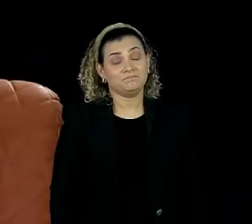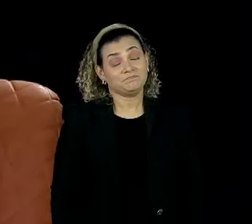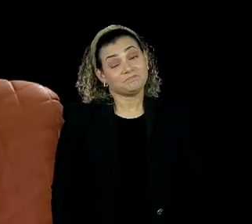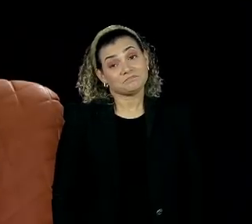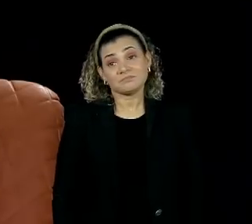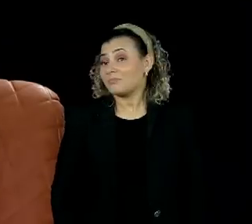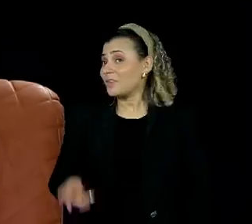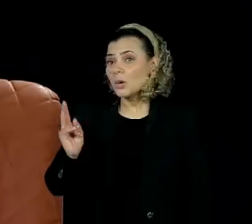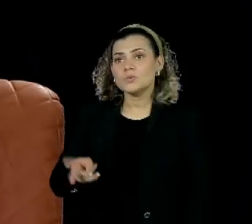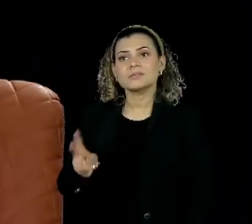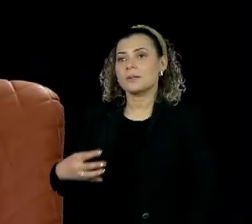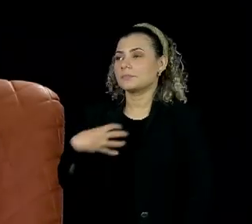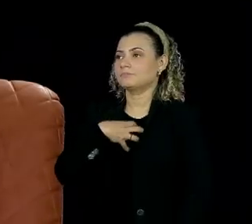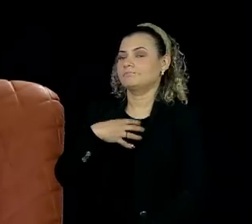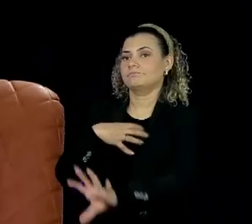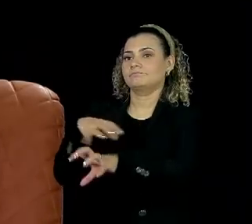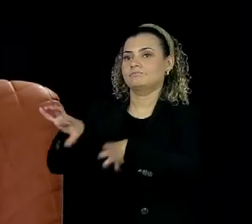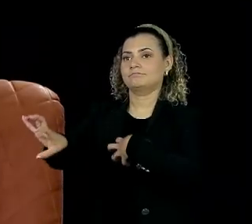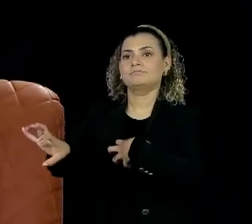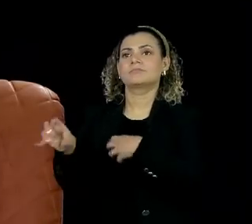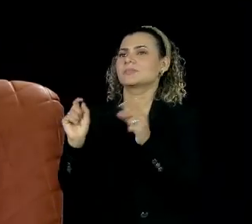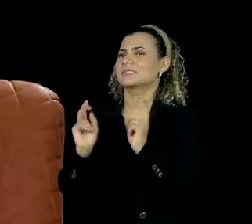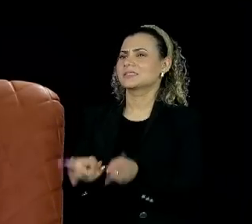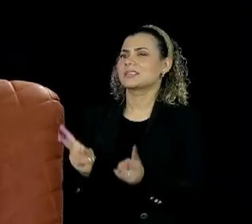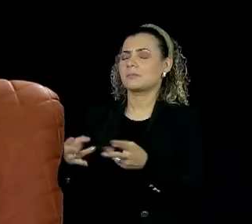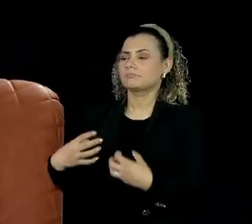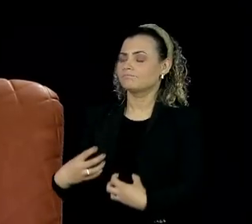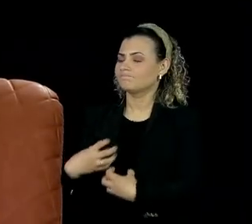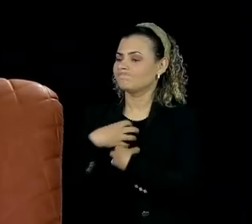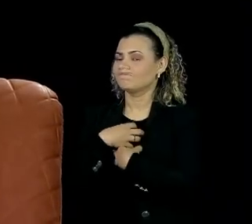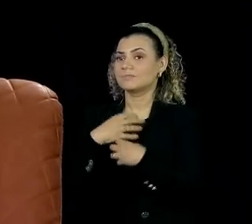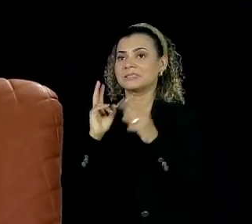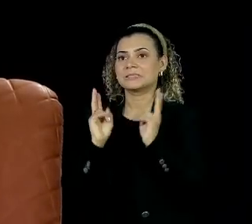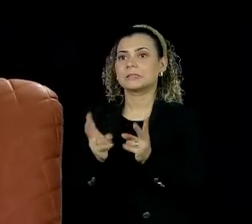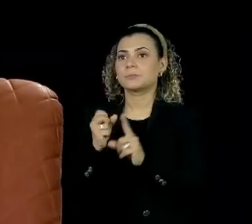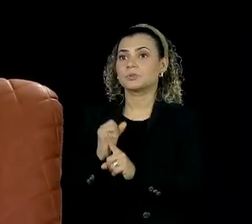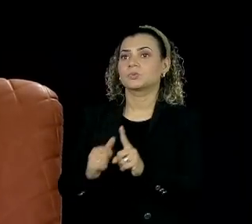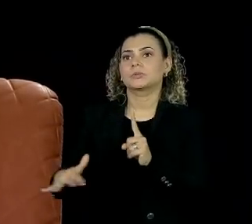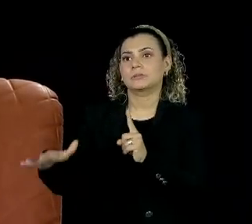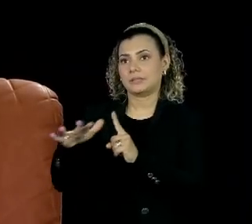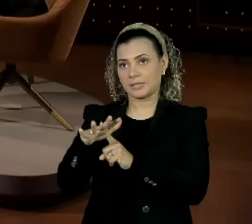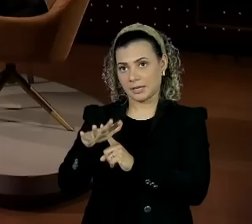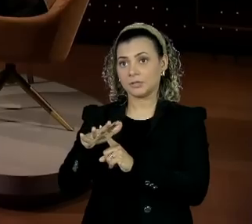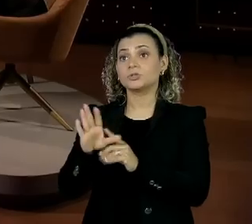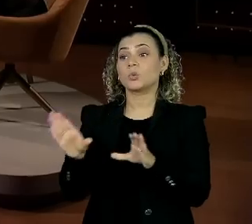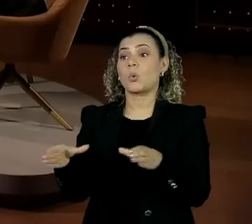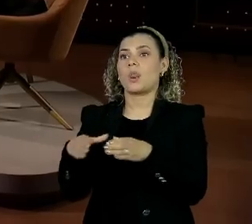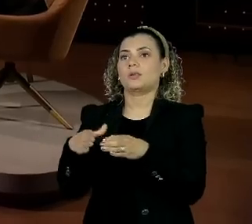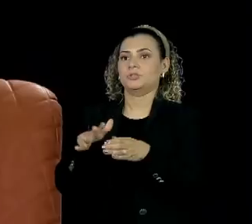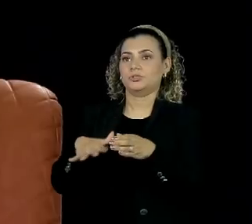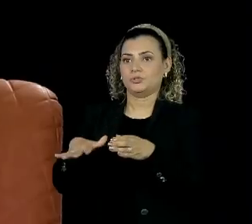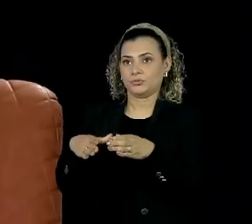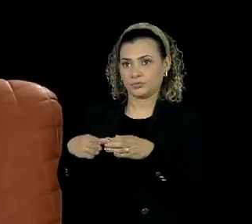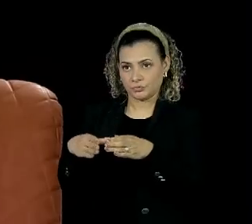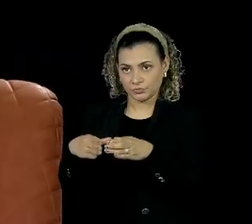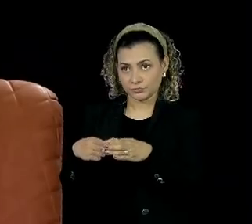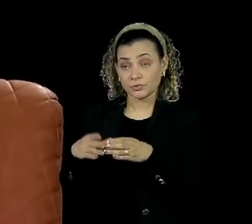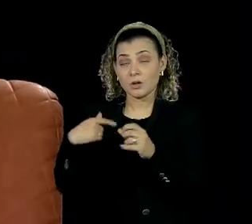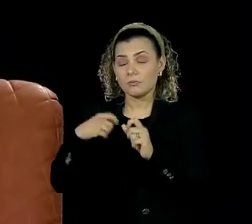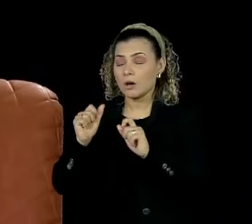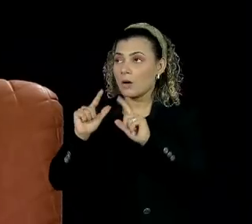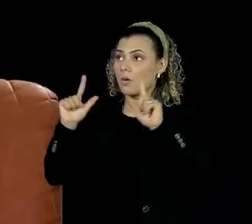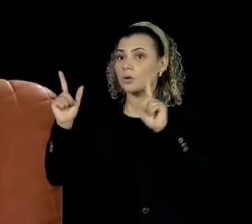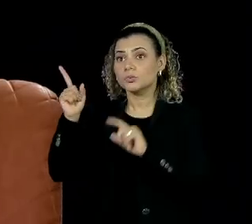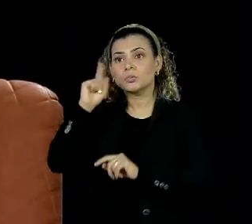eu sempre tive esse sentimento, né, da sociedade, do coletivo. Eu acordo todo dia